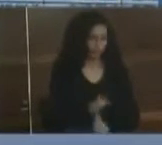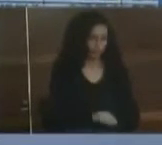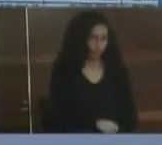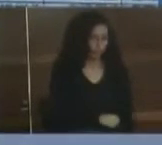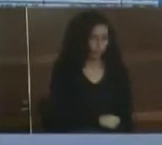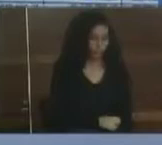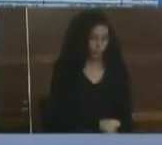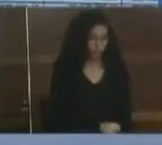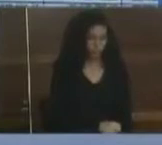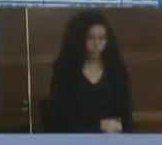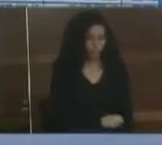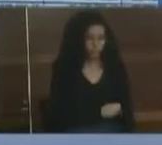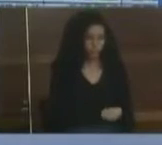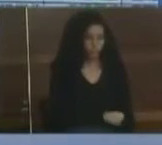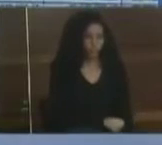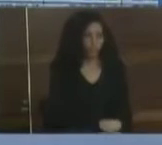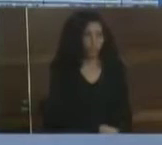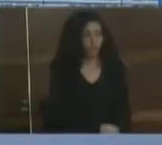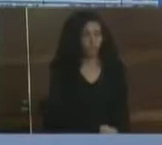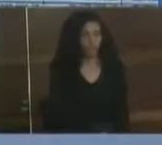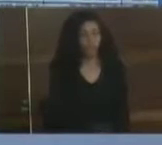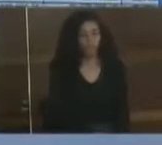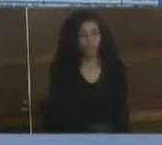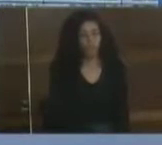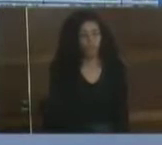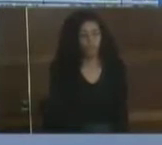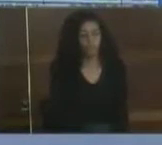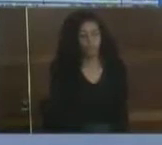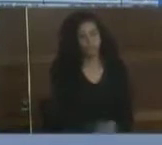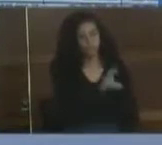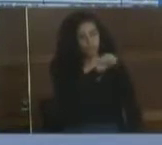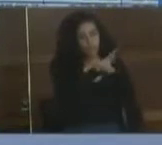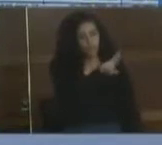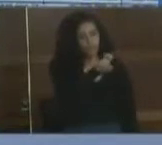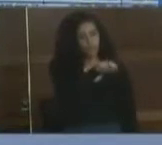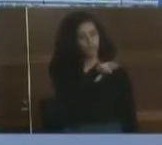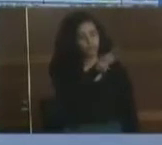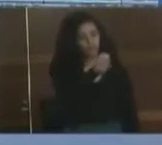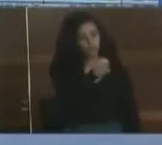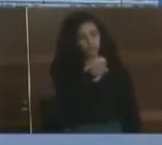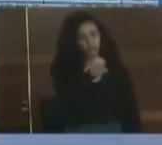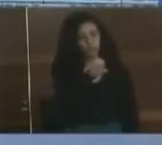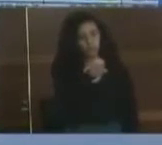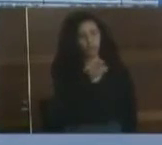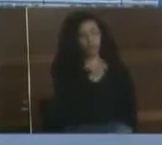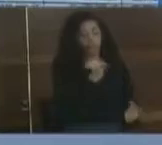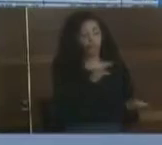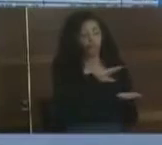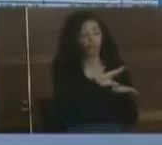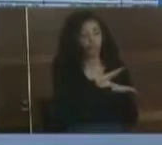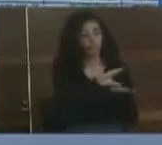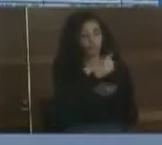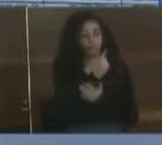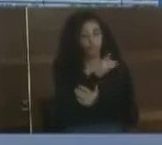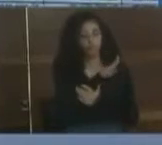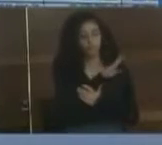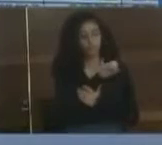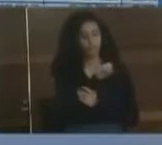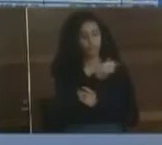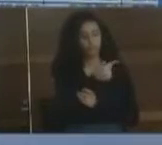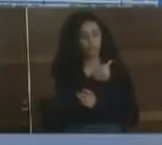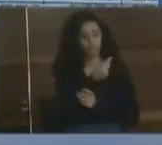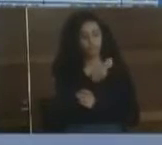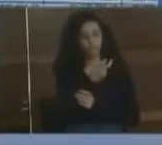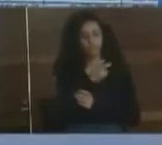3º quadrimestre de 2019 despesas correntes desprezado atualizada de um bilhão 75